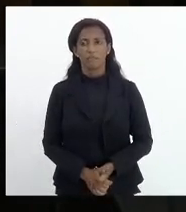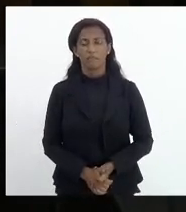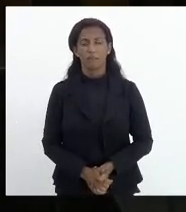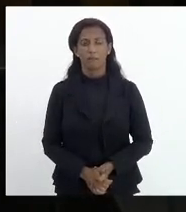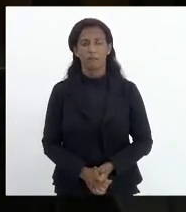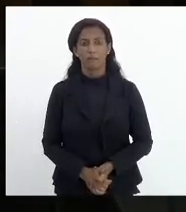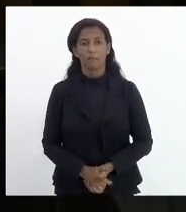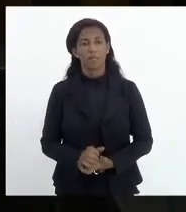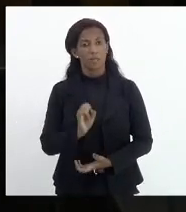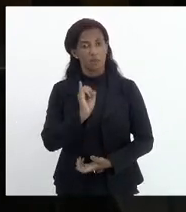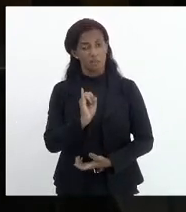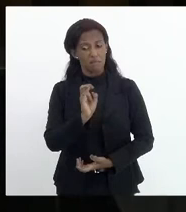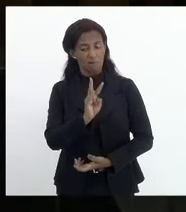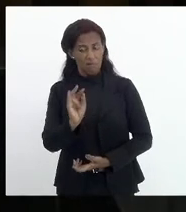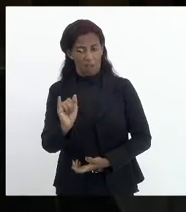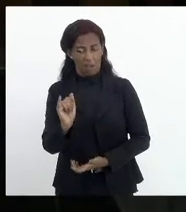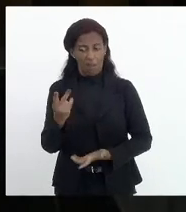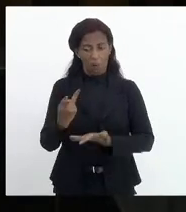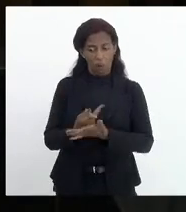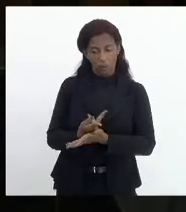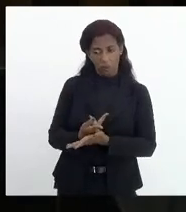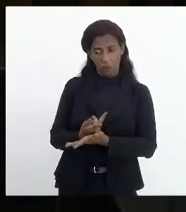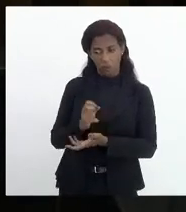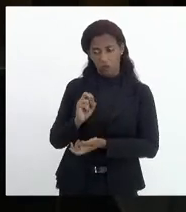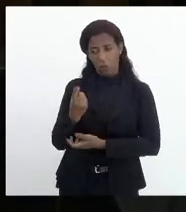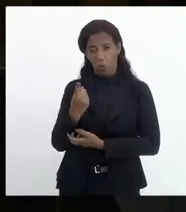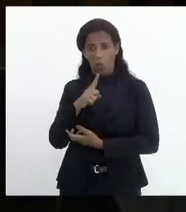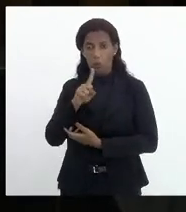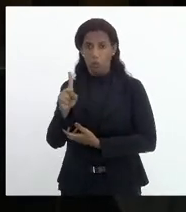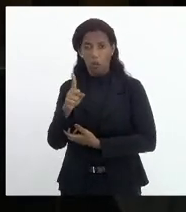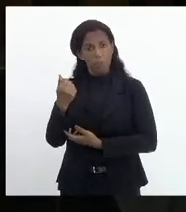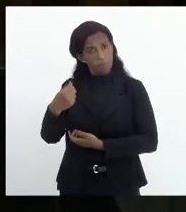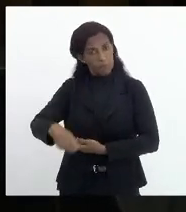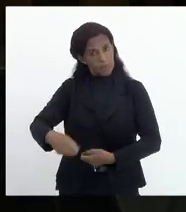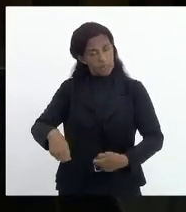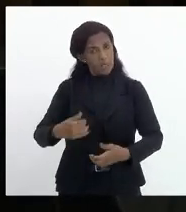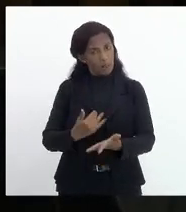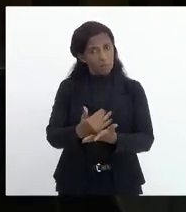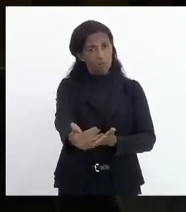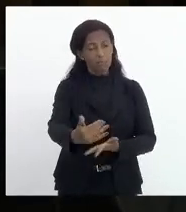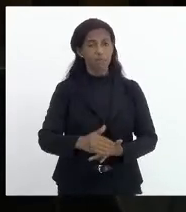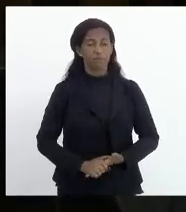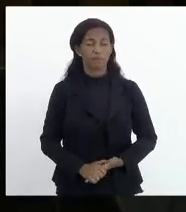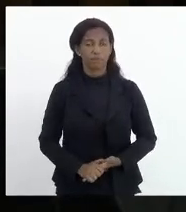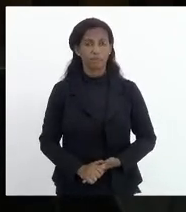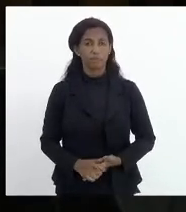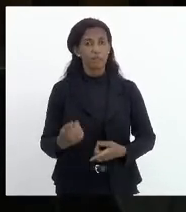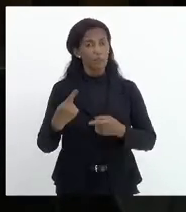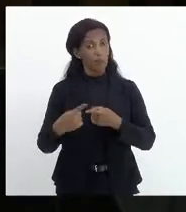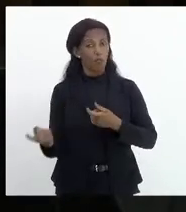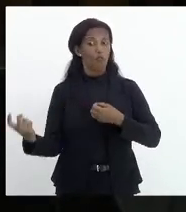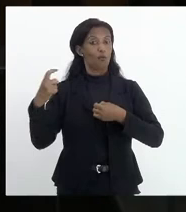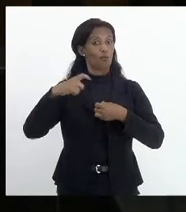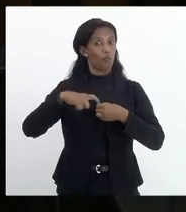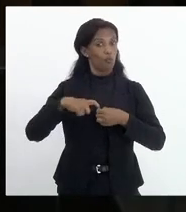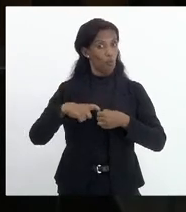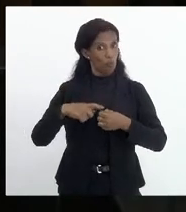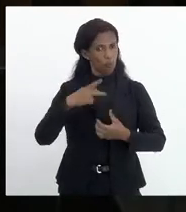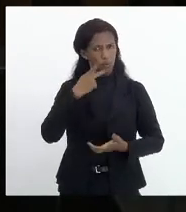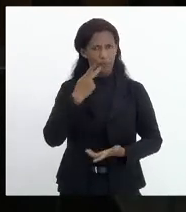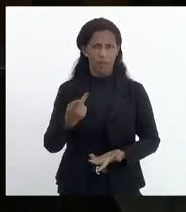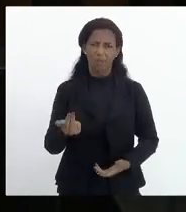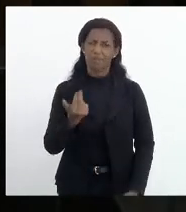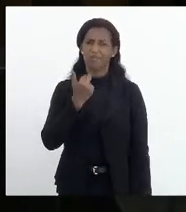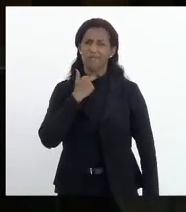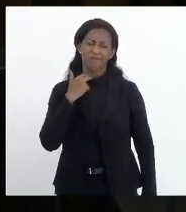e se vai acontecer ou não tem que iniciar porque volto e dizer não